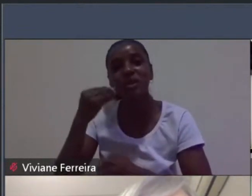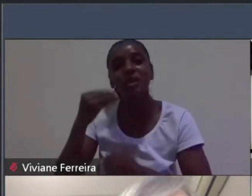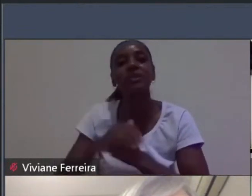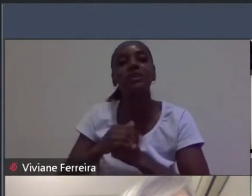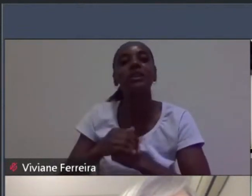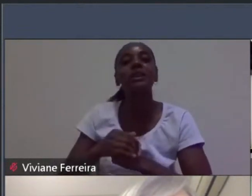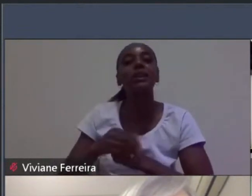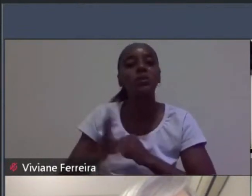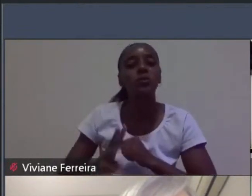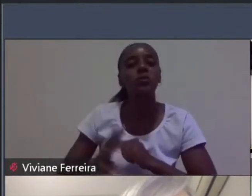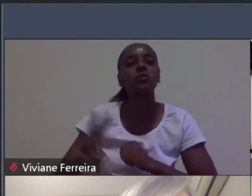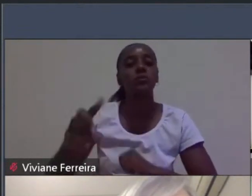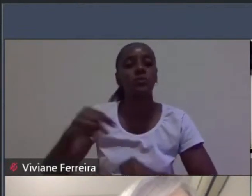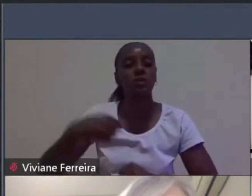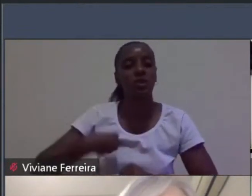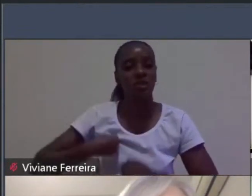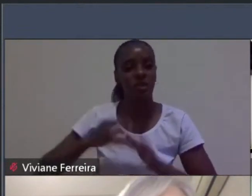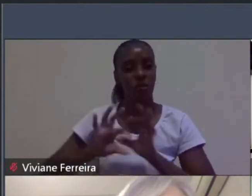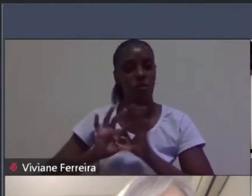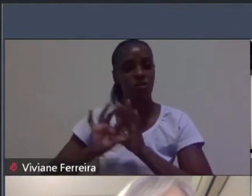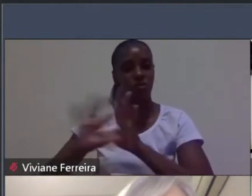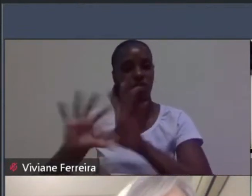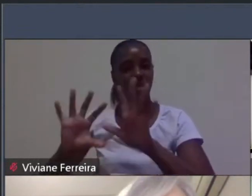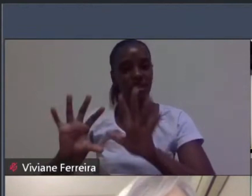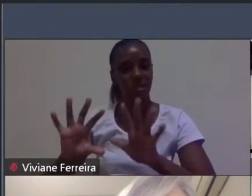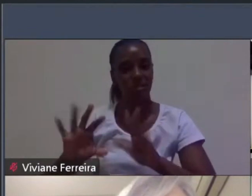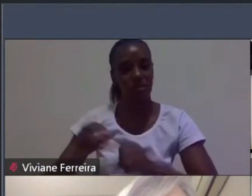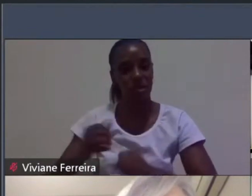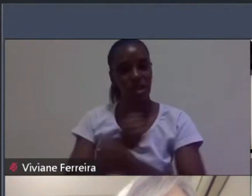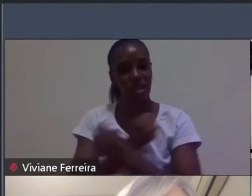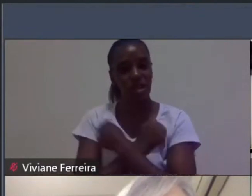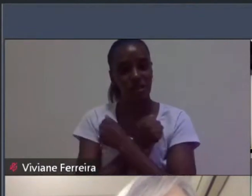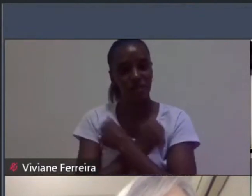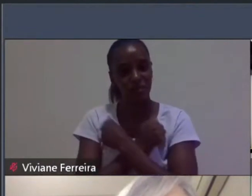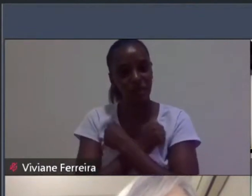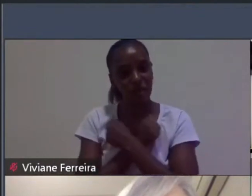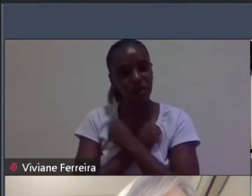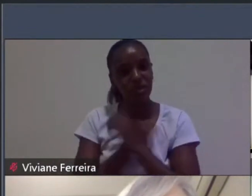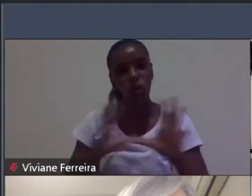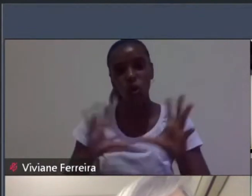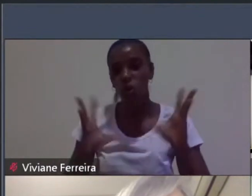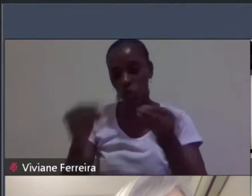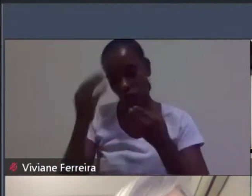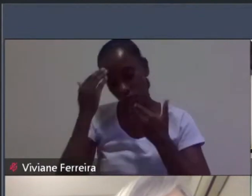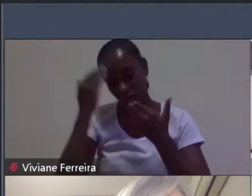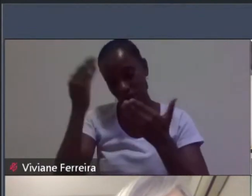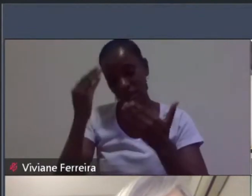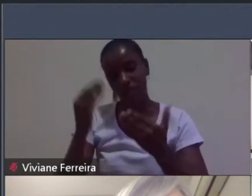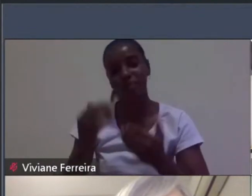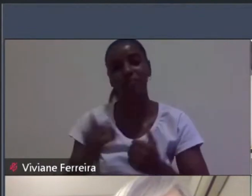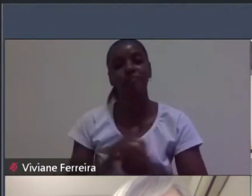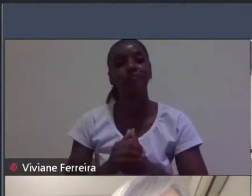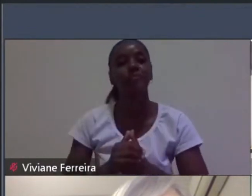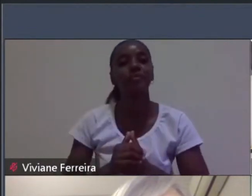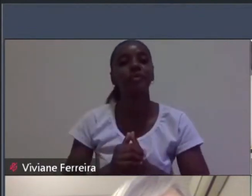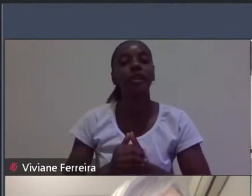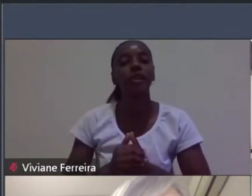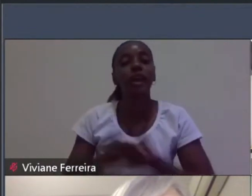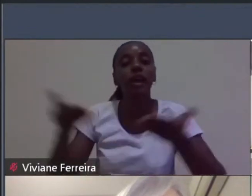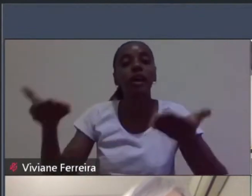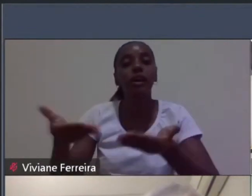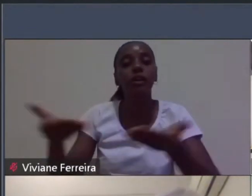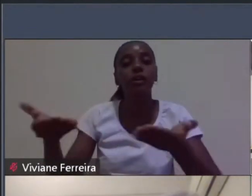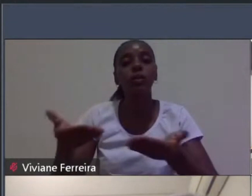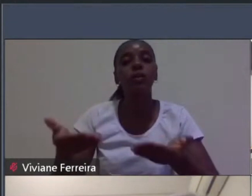Eu continuo à disposição. Um abraço a todos. Muito obrigada mesmo. Agora a gente vai nos despedir e despedir